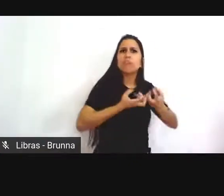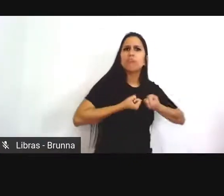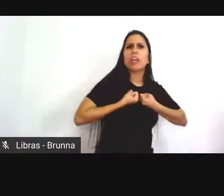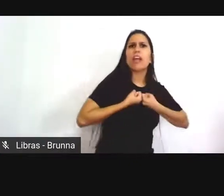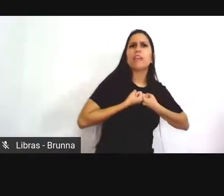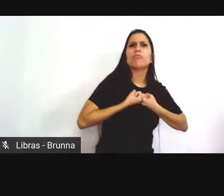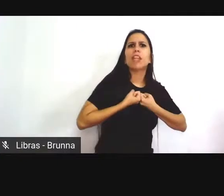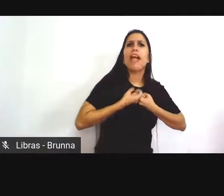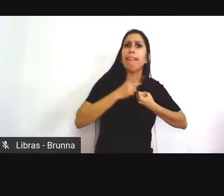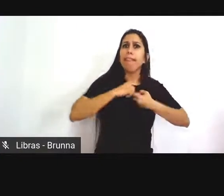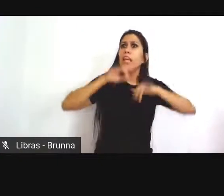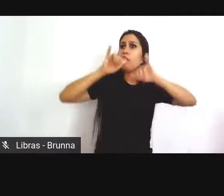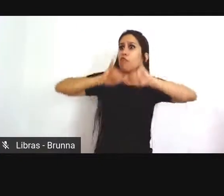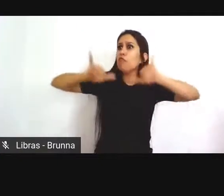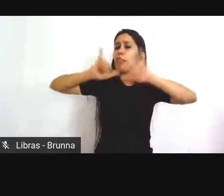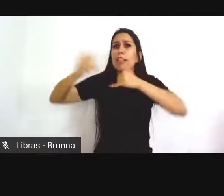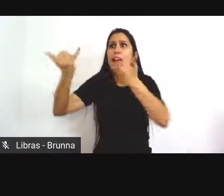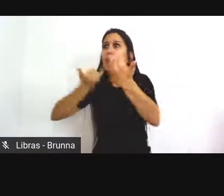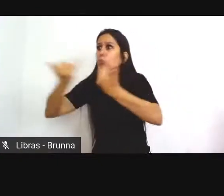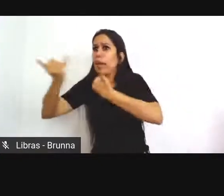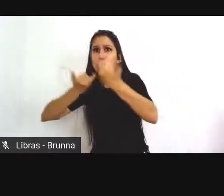consegue incorporar,